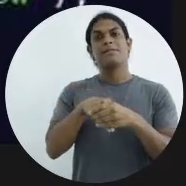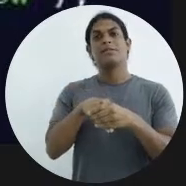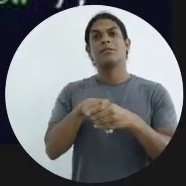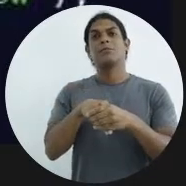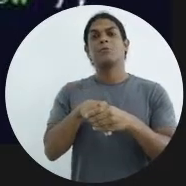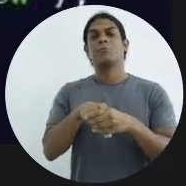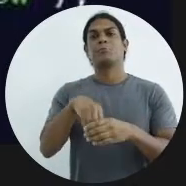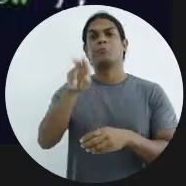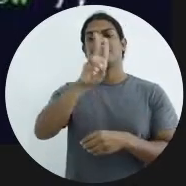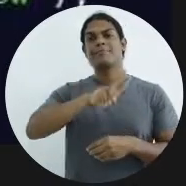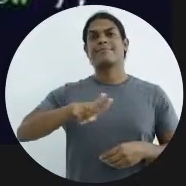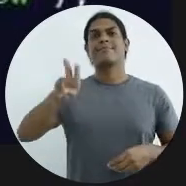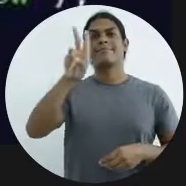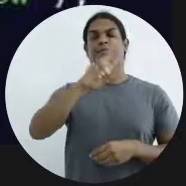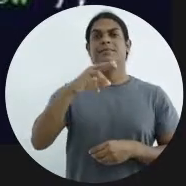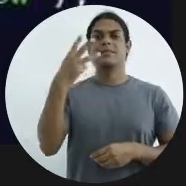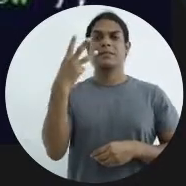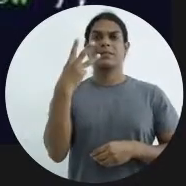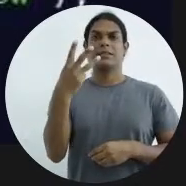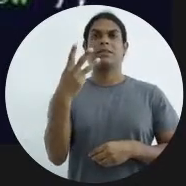colocando três